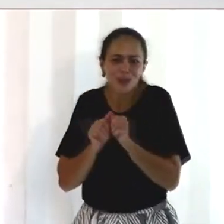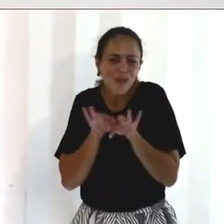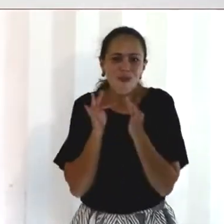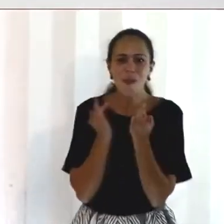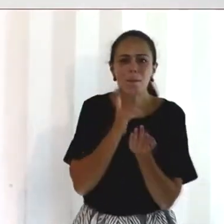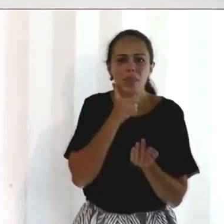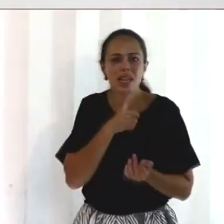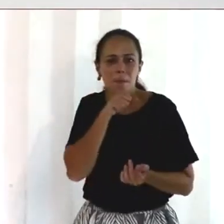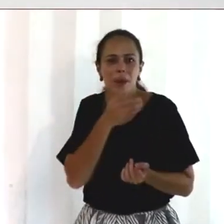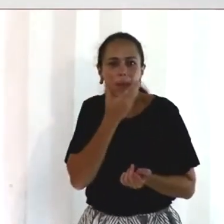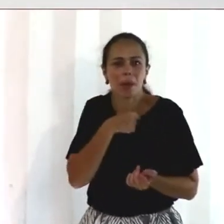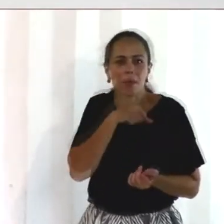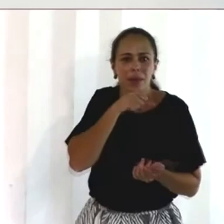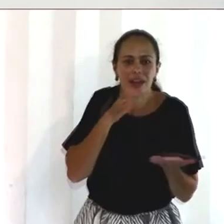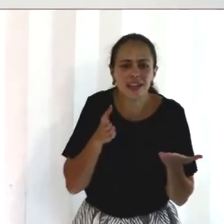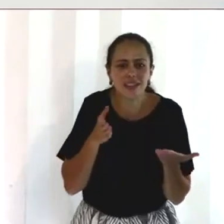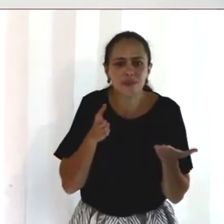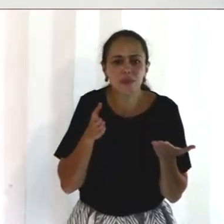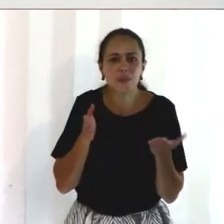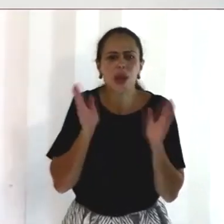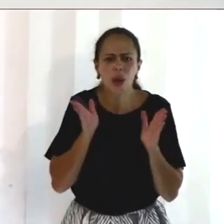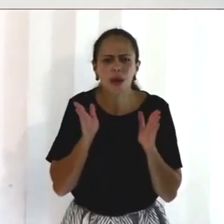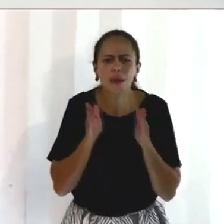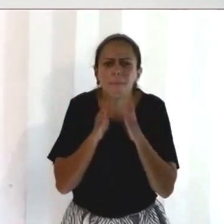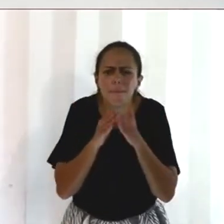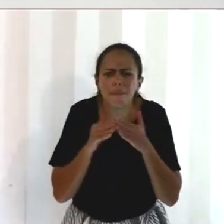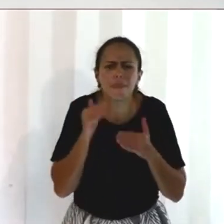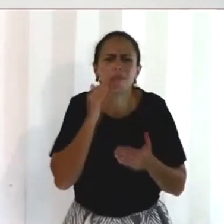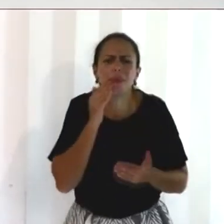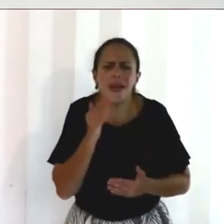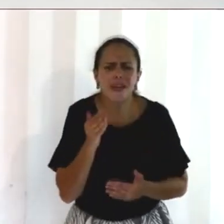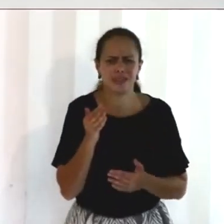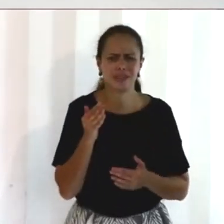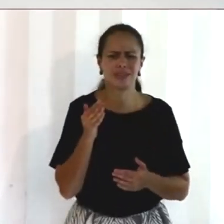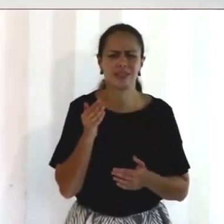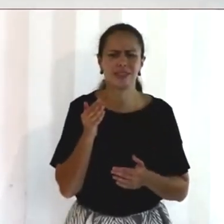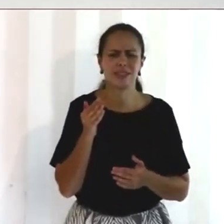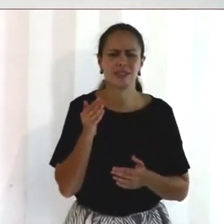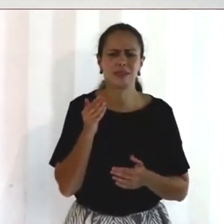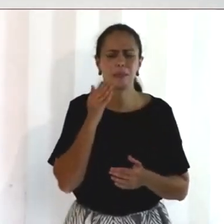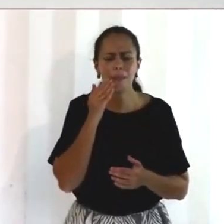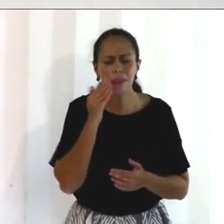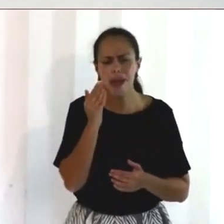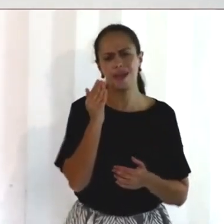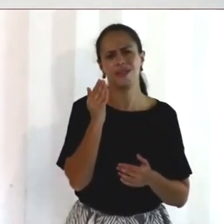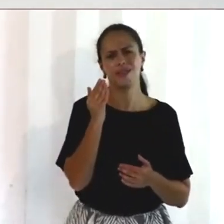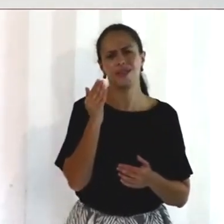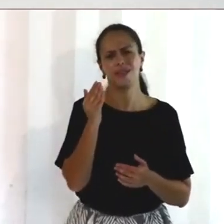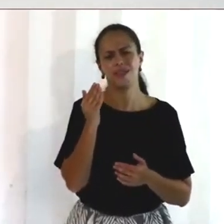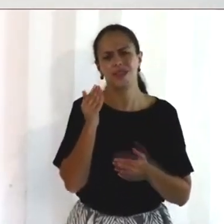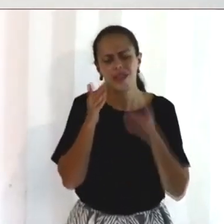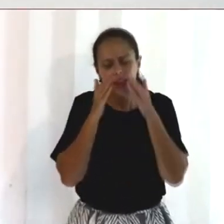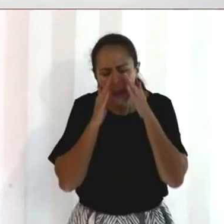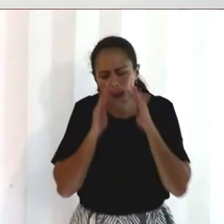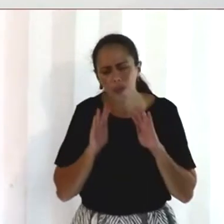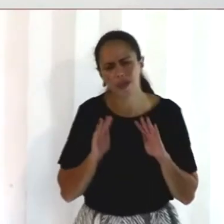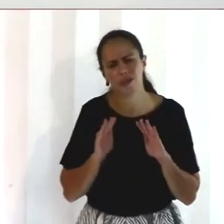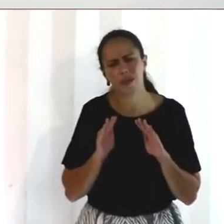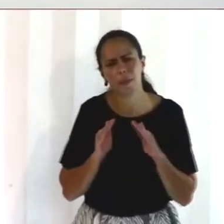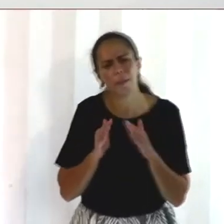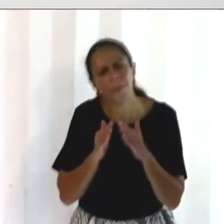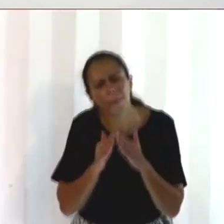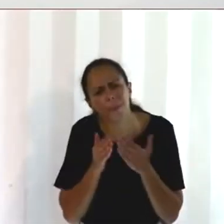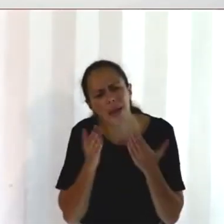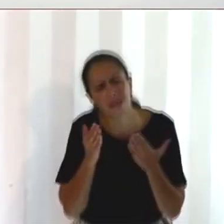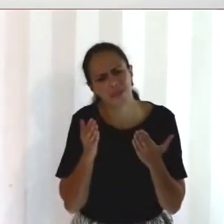queridos irmãos, deixa eu lhes pedir isso de maneira encarecida, humilde, e eu poderia dizer até de maneira